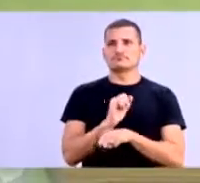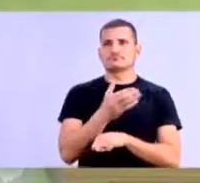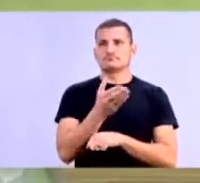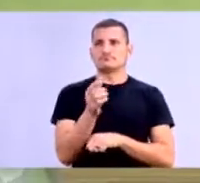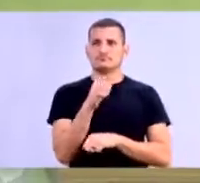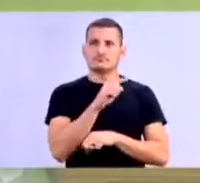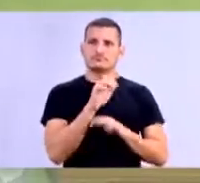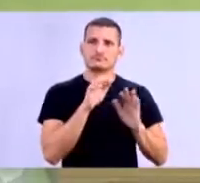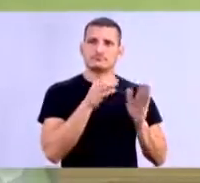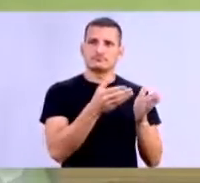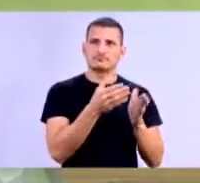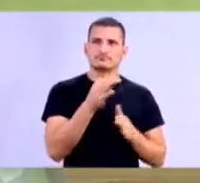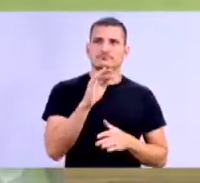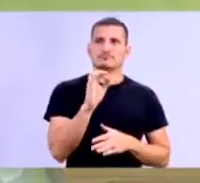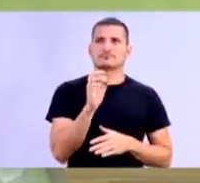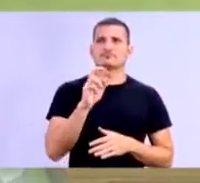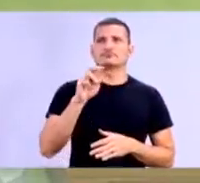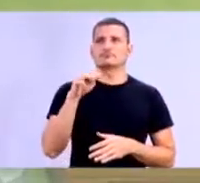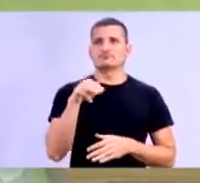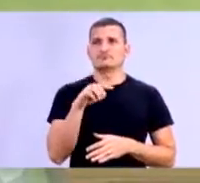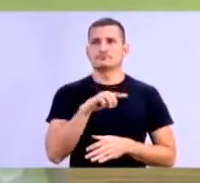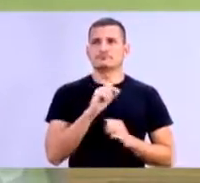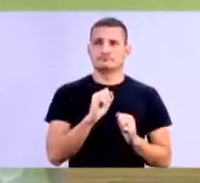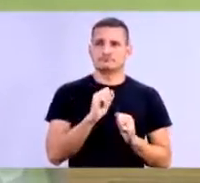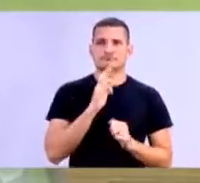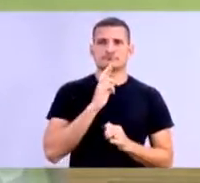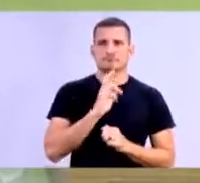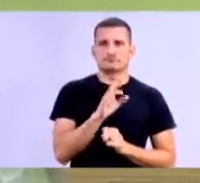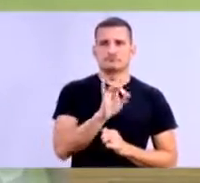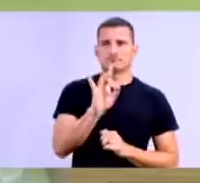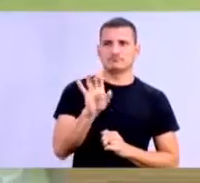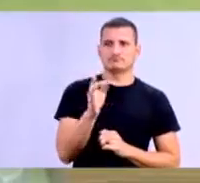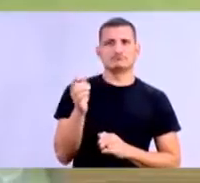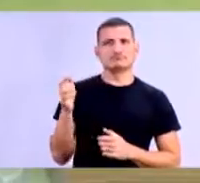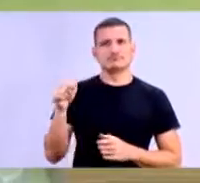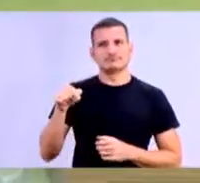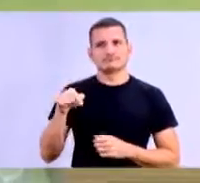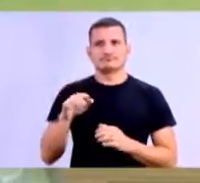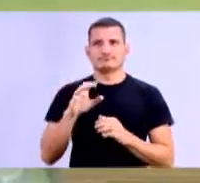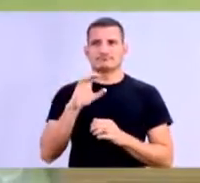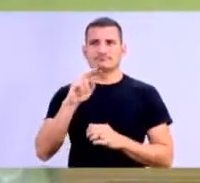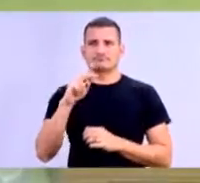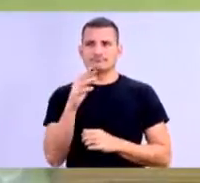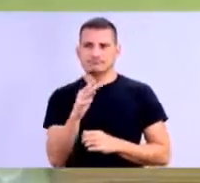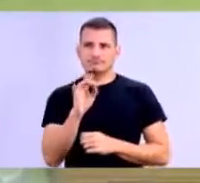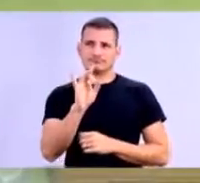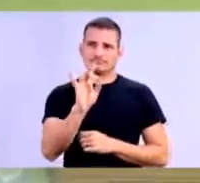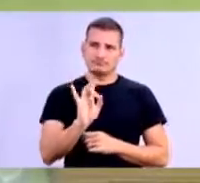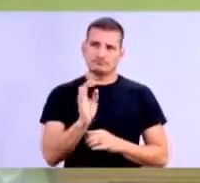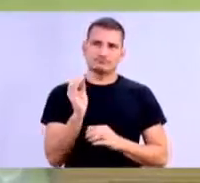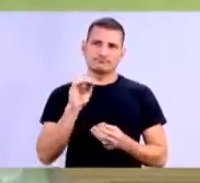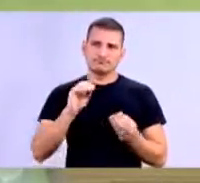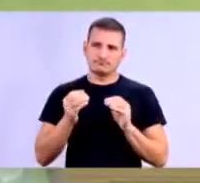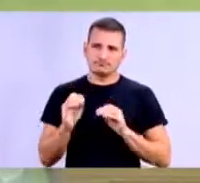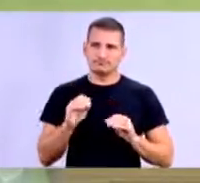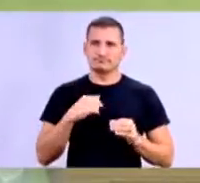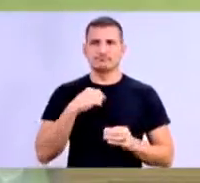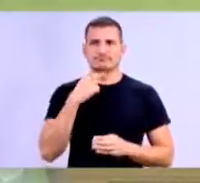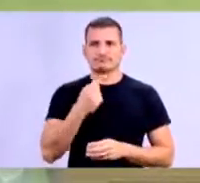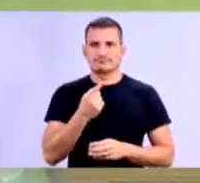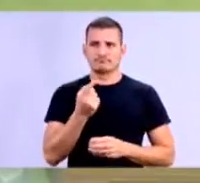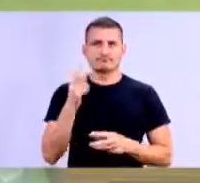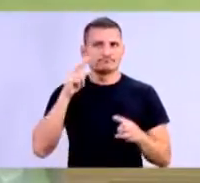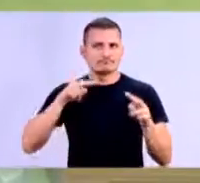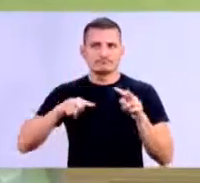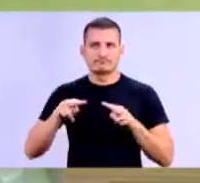de dúvidas, porque lá eu posso responder a cada um. Aqui no chat, cada um vai postando e eu não consigo